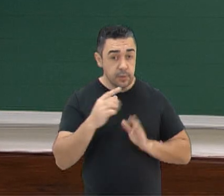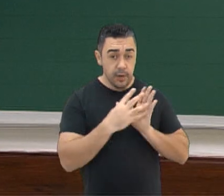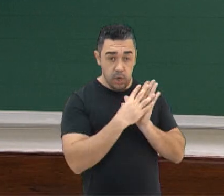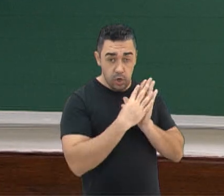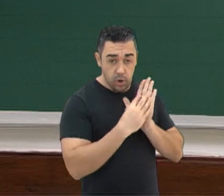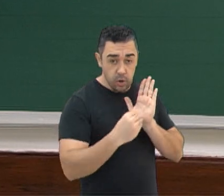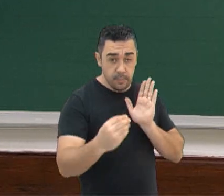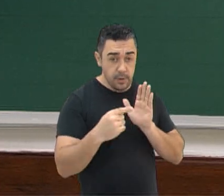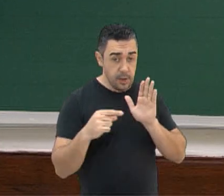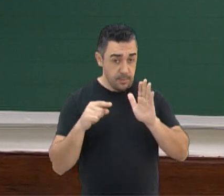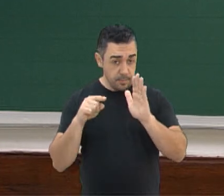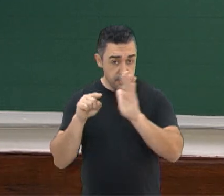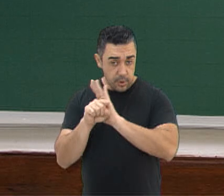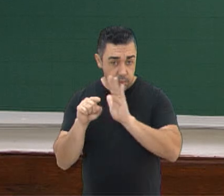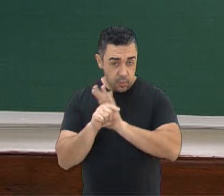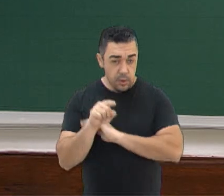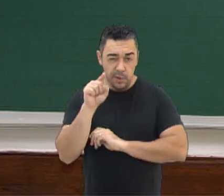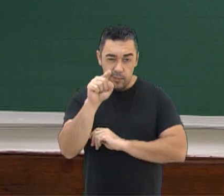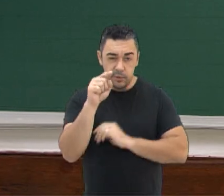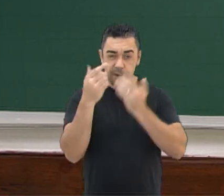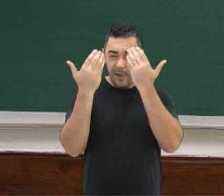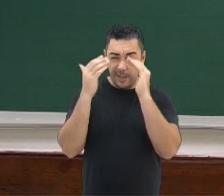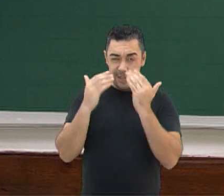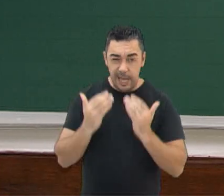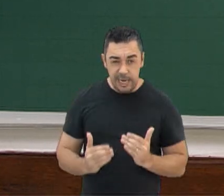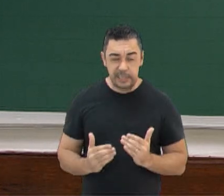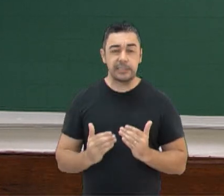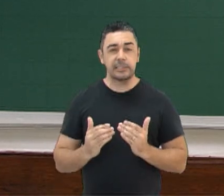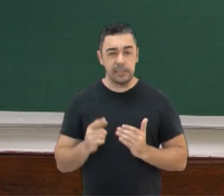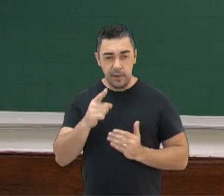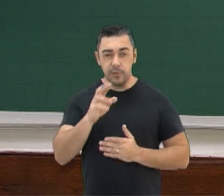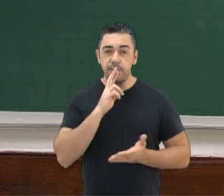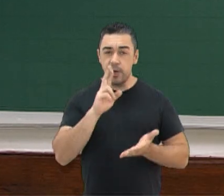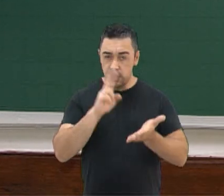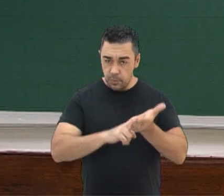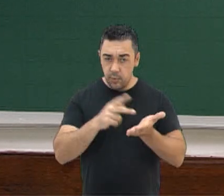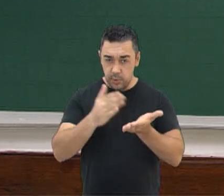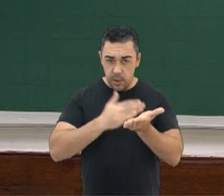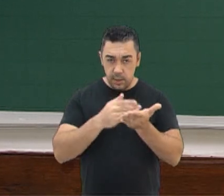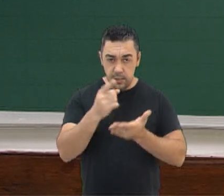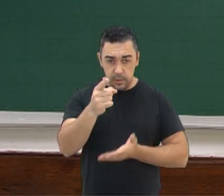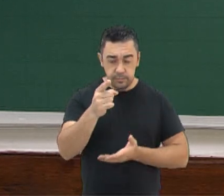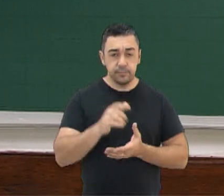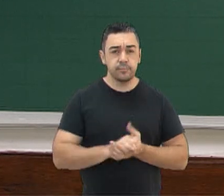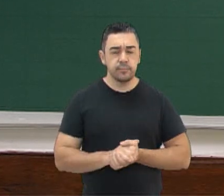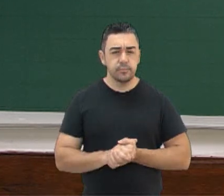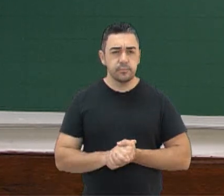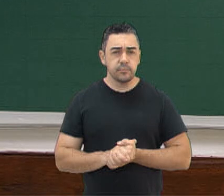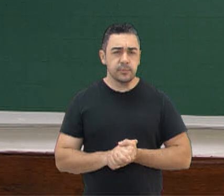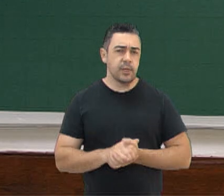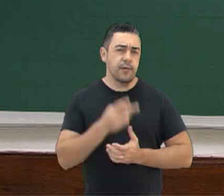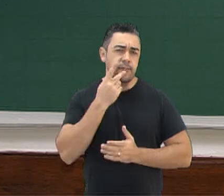a pergunta, vai analisar a imagem e vai responder no seu caderno. Quando ele